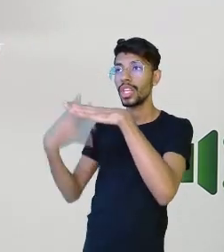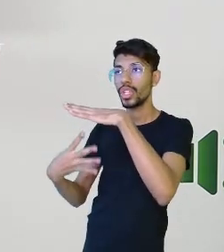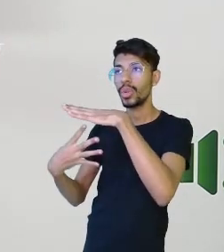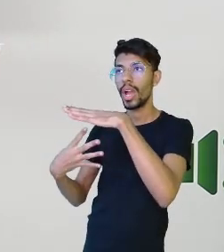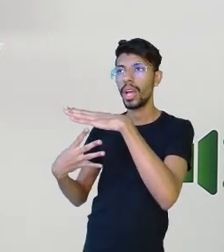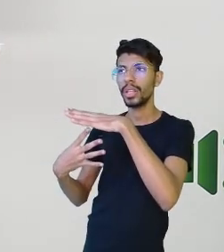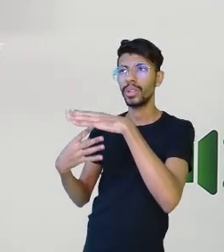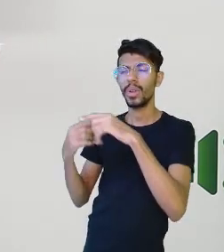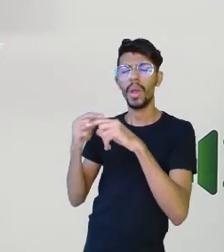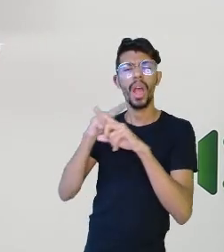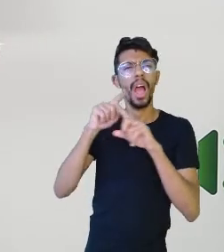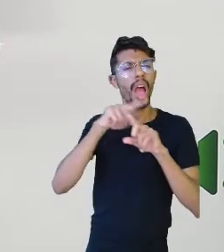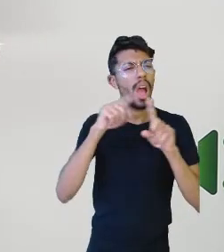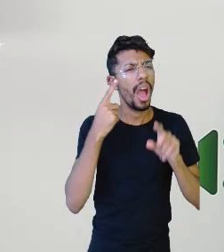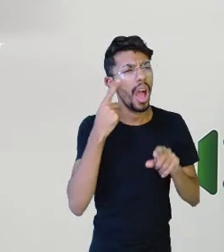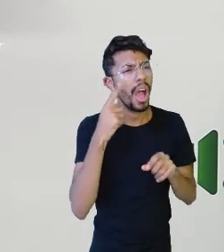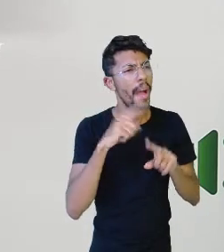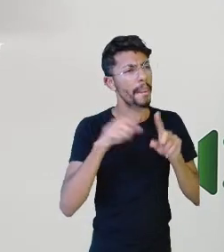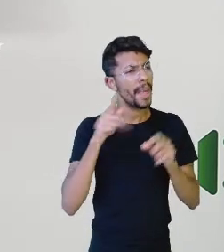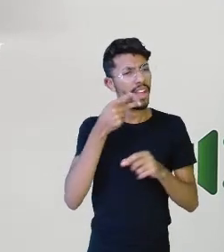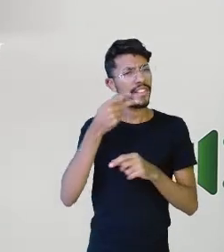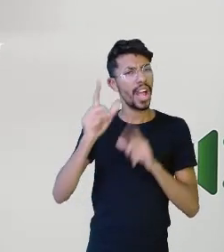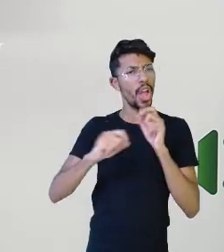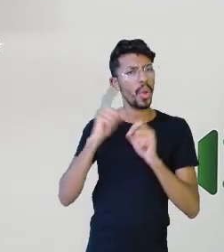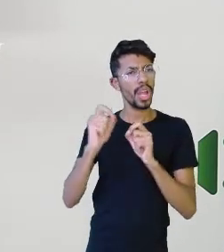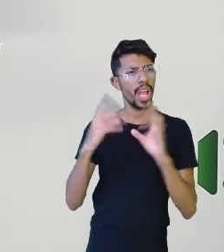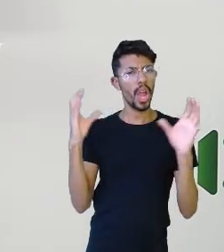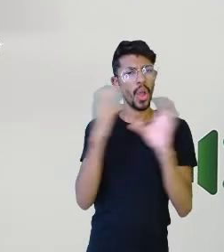que o total era metade.